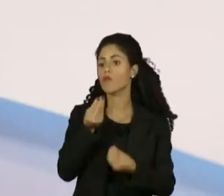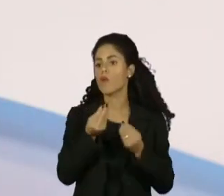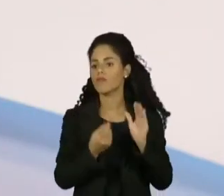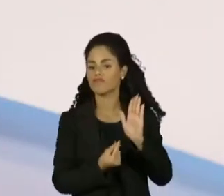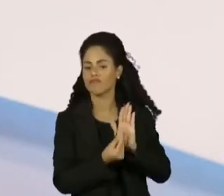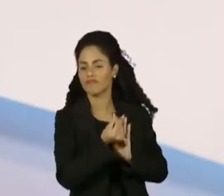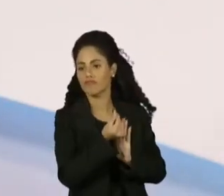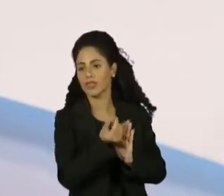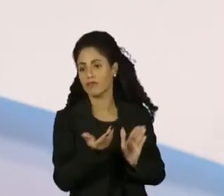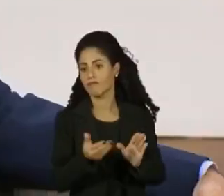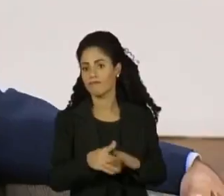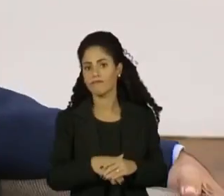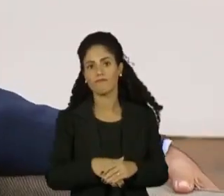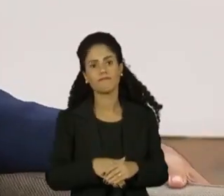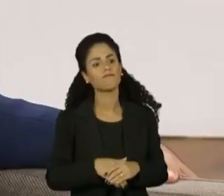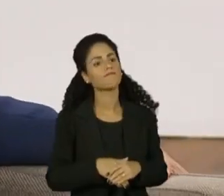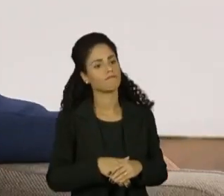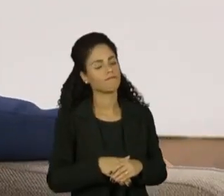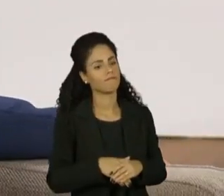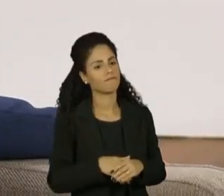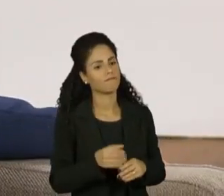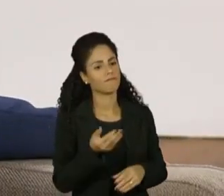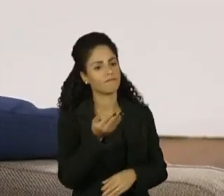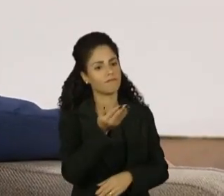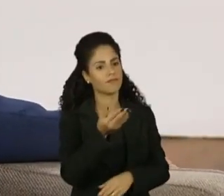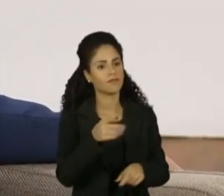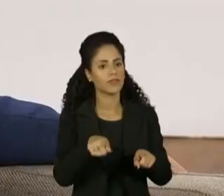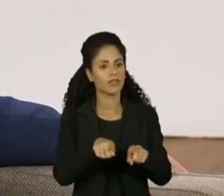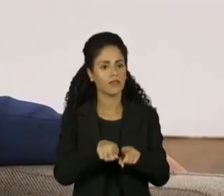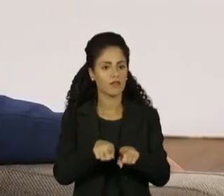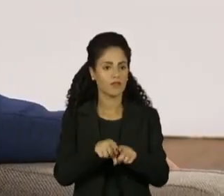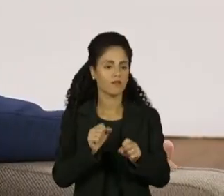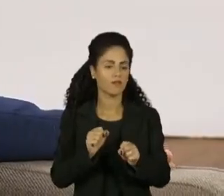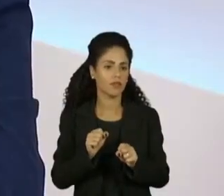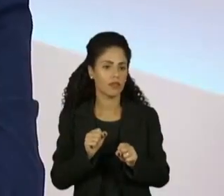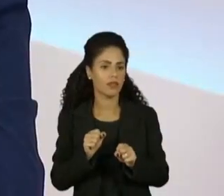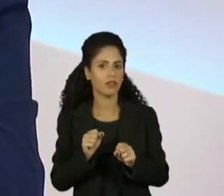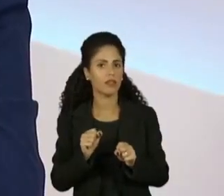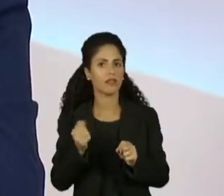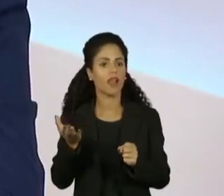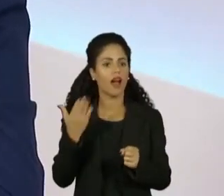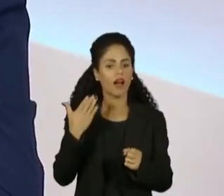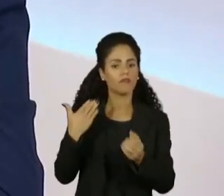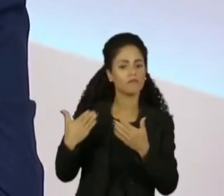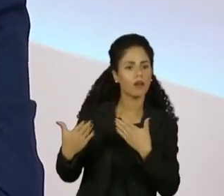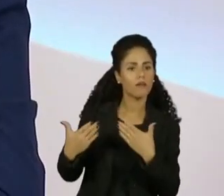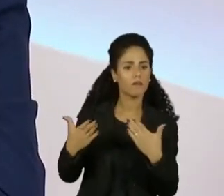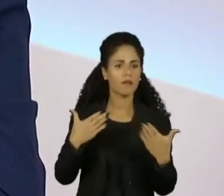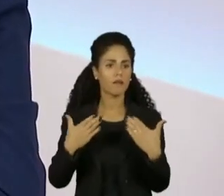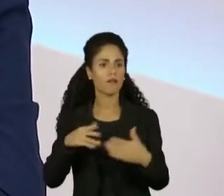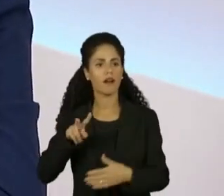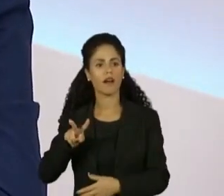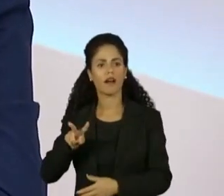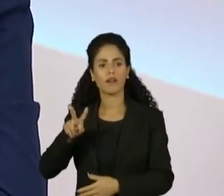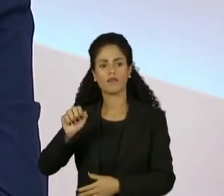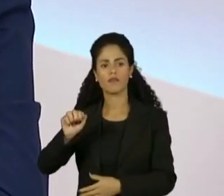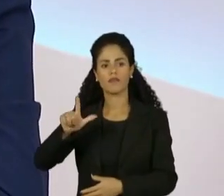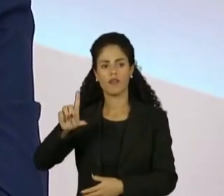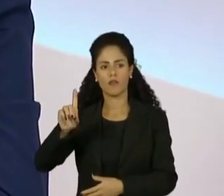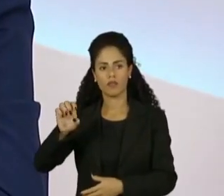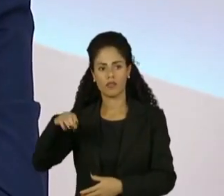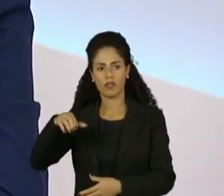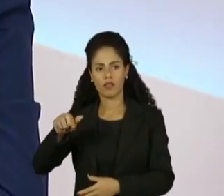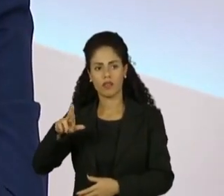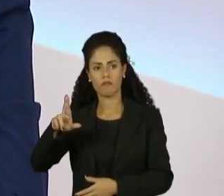Agora, sobre essa questão do impeachment de ministro do Supremo, durante o embate com o Valdemar,